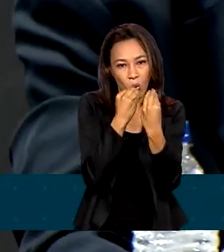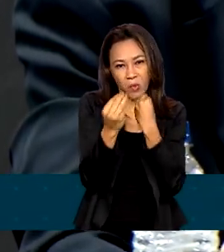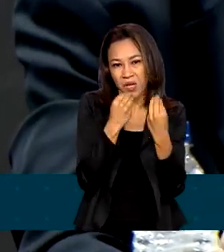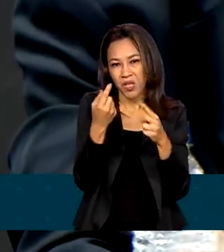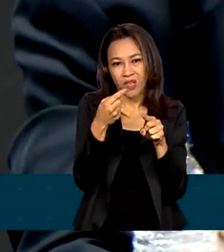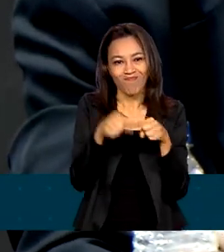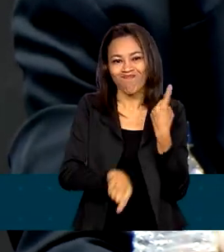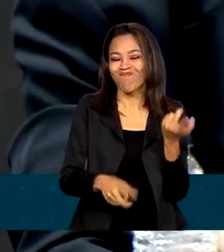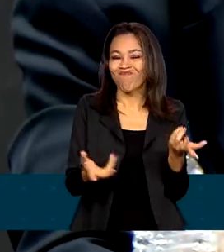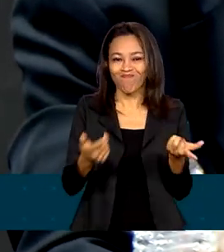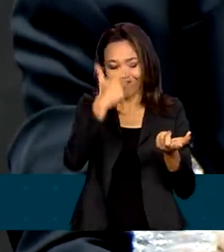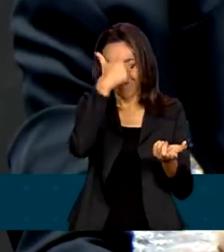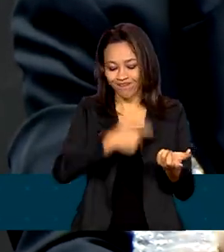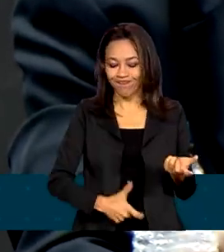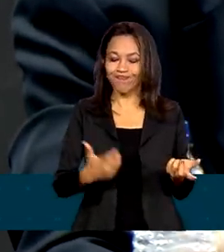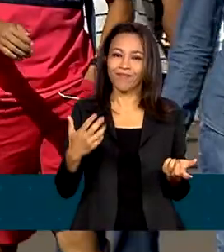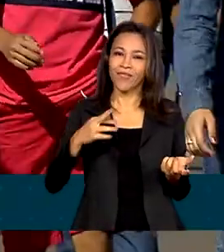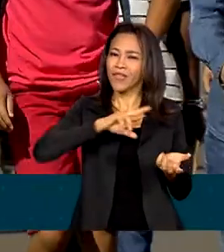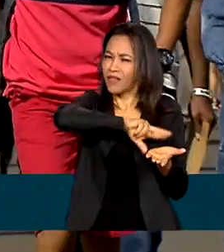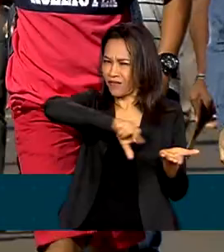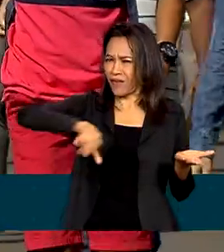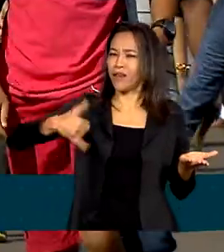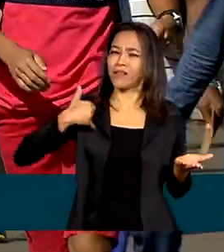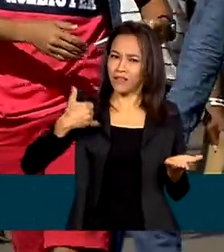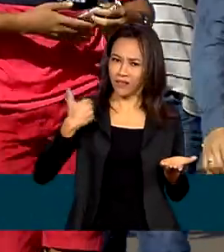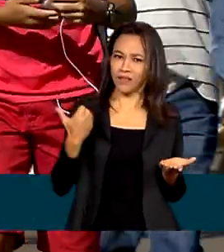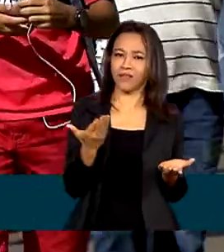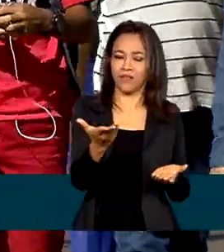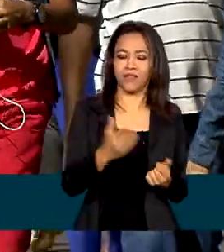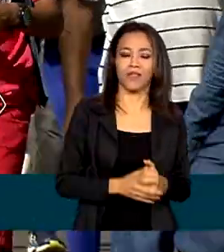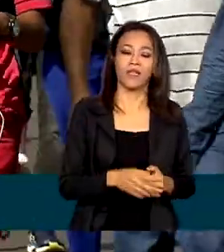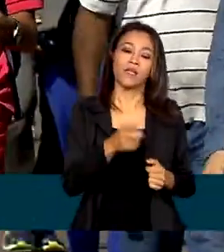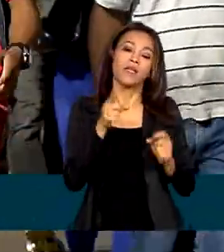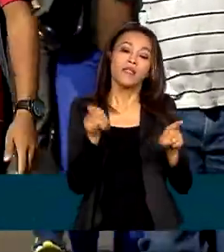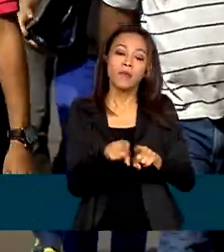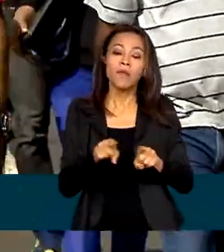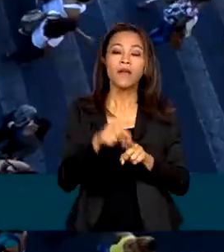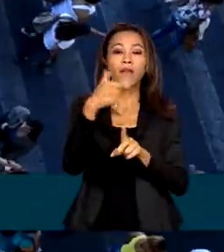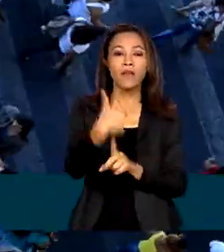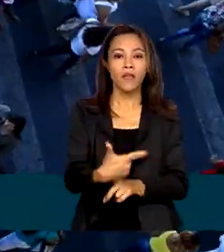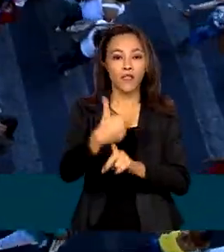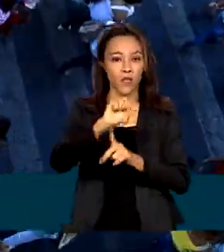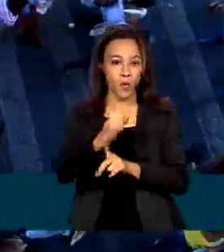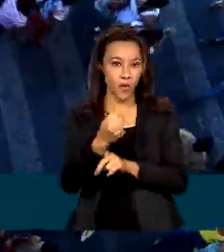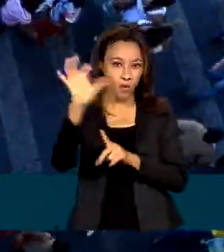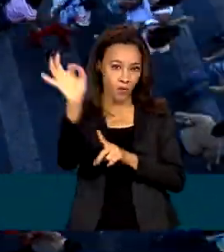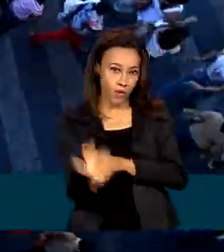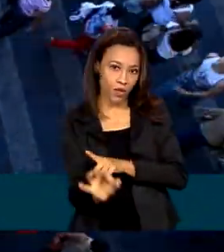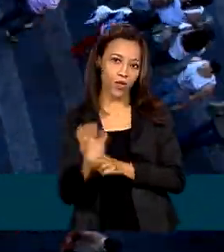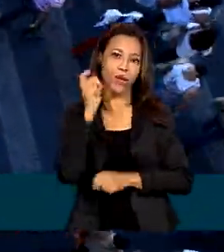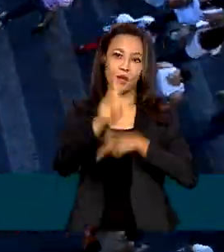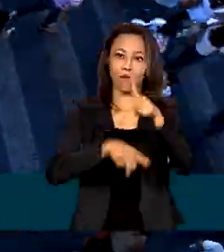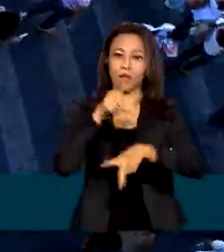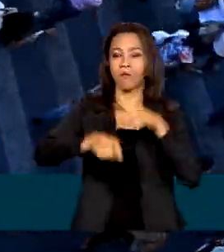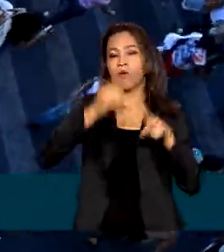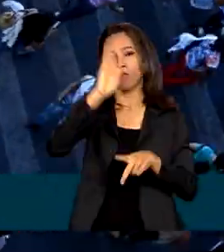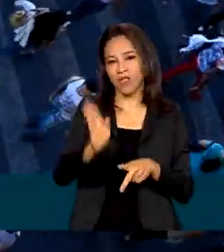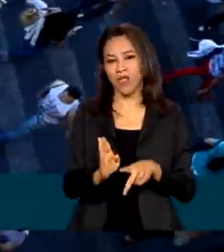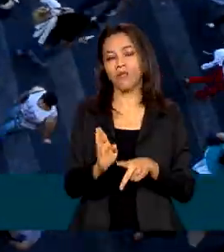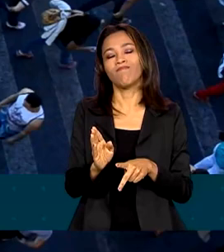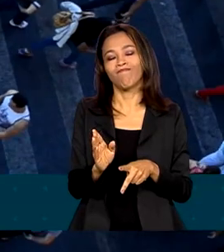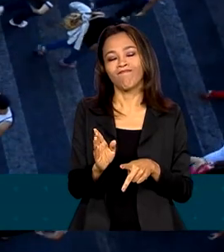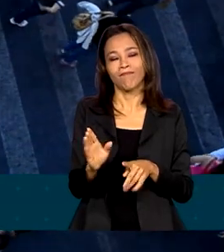em todas as faixas etárias. Ao mesmo tempo, 28% da população brasileira sofre